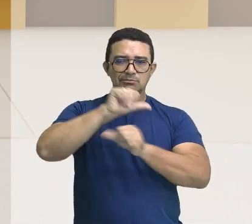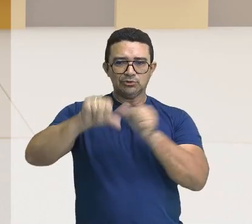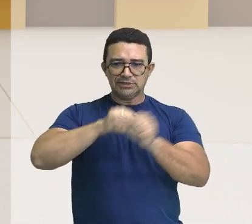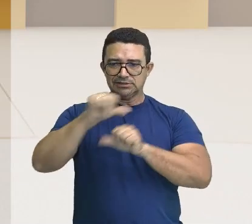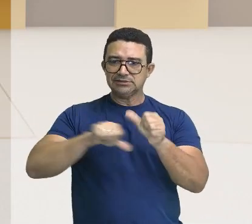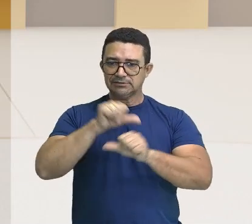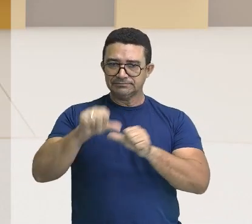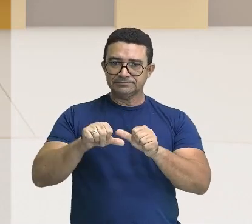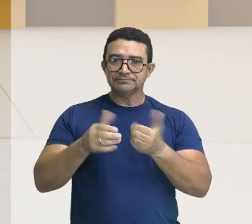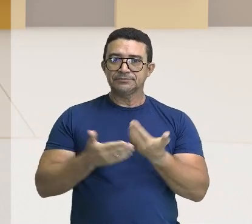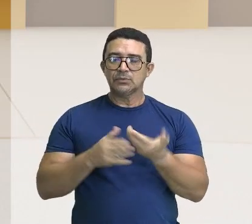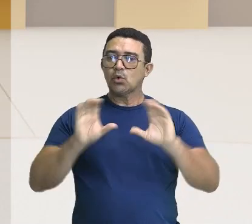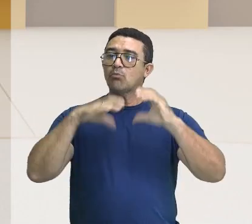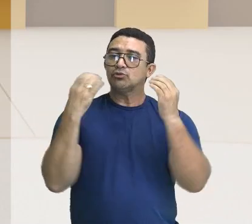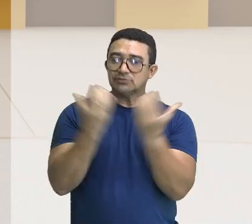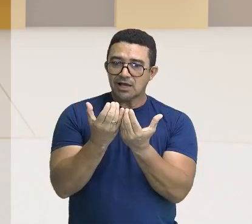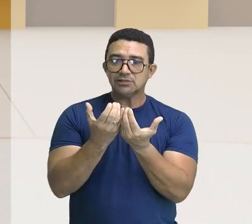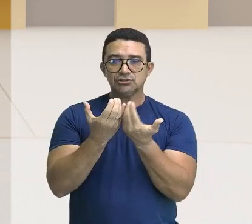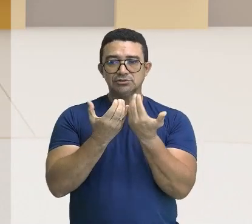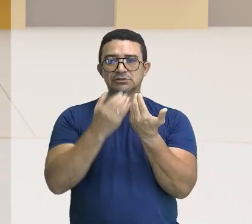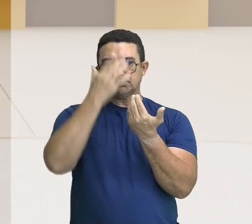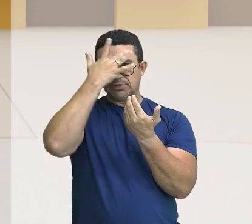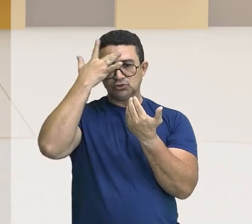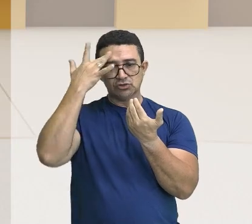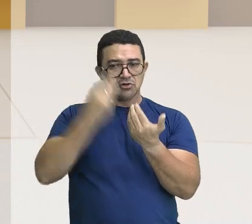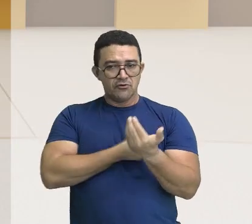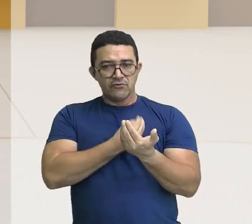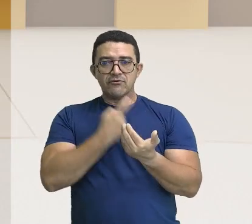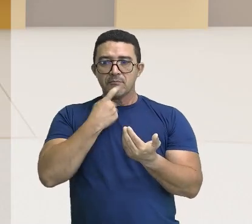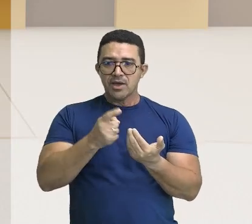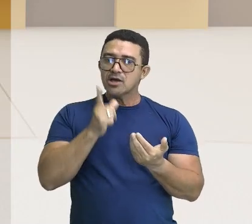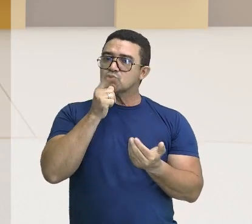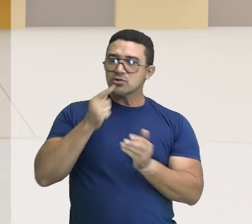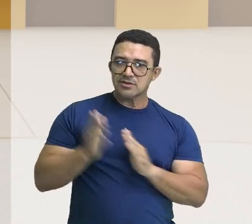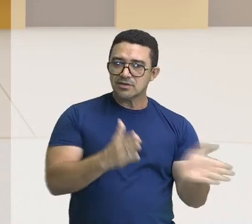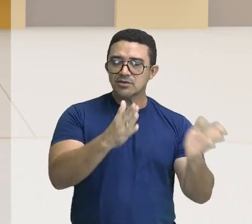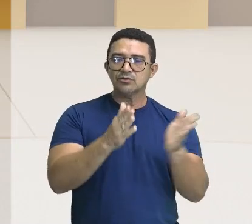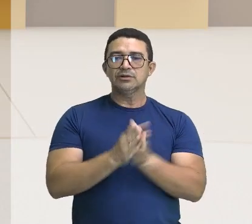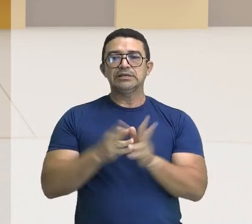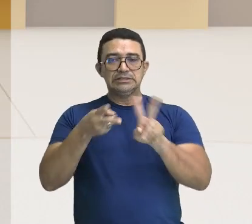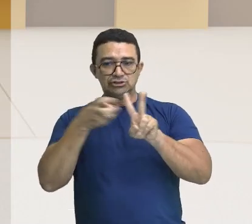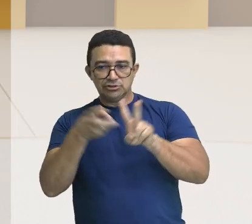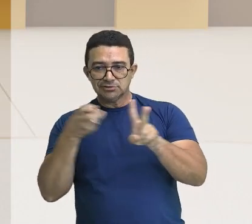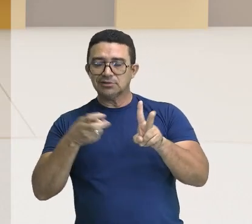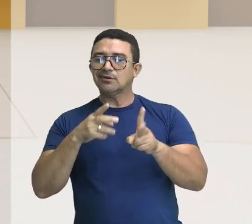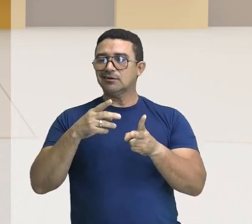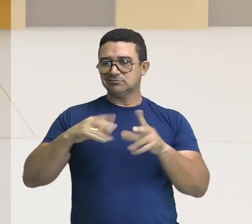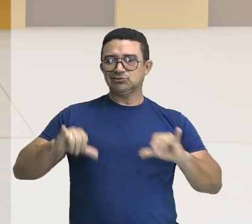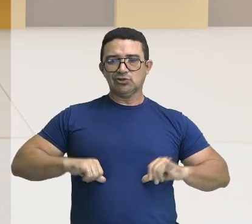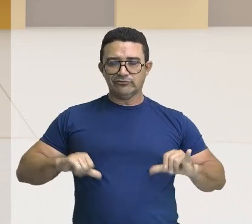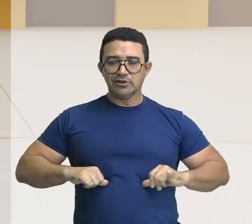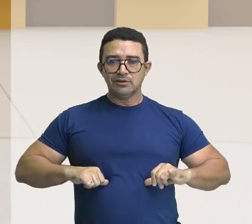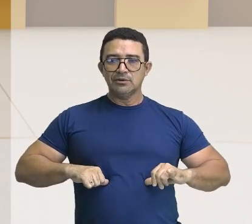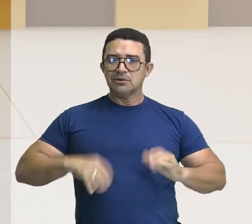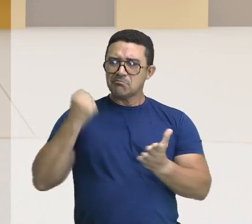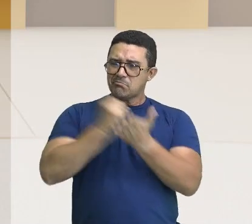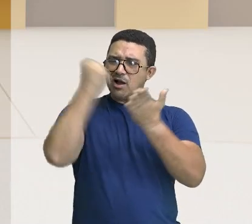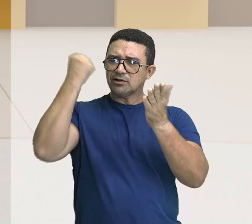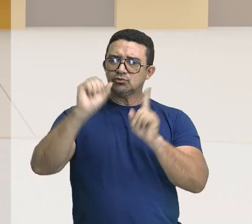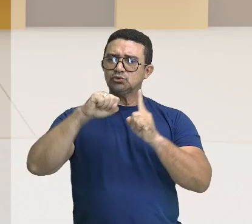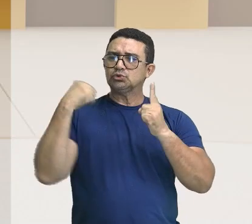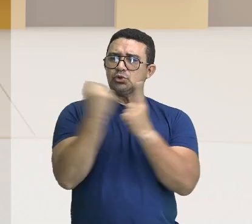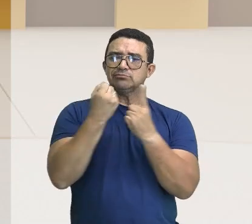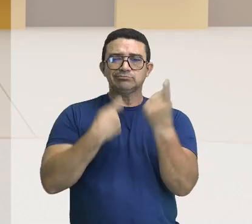comunidades ribeirinhas, comunidades tradicionais, todas essas são bastante afetadas por esses impactos socioeconômicos e todos esses que